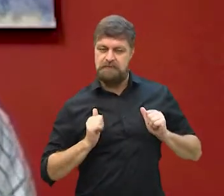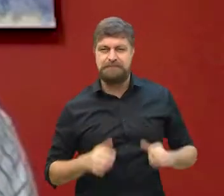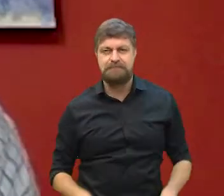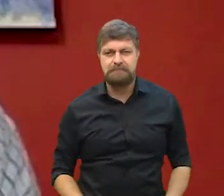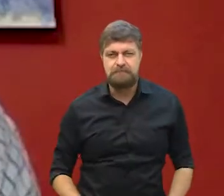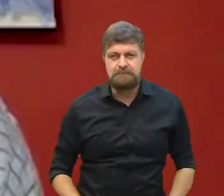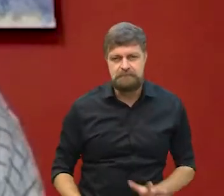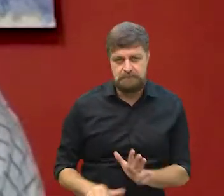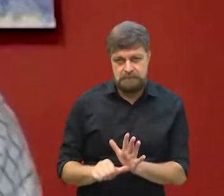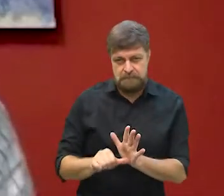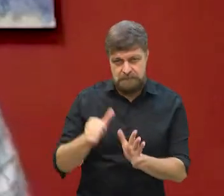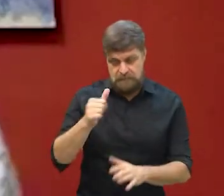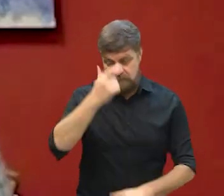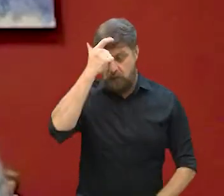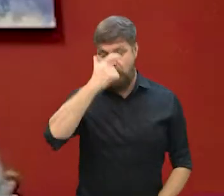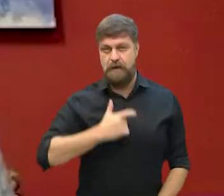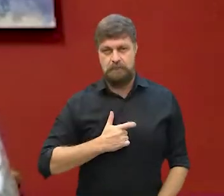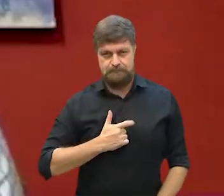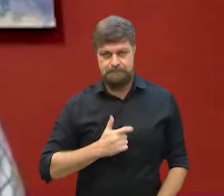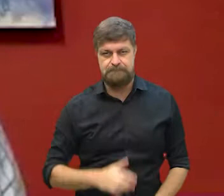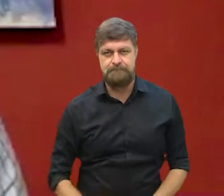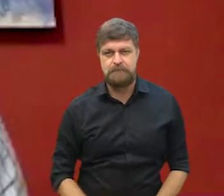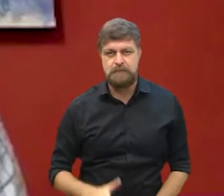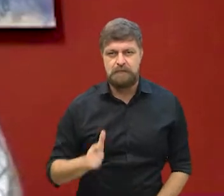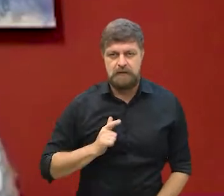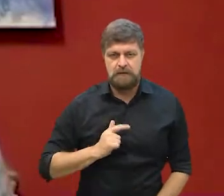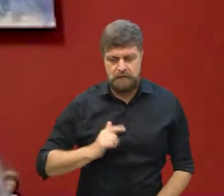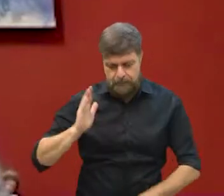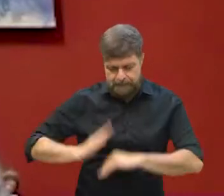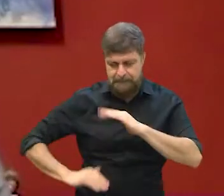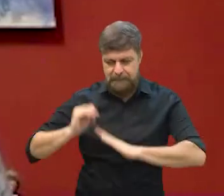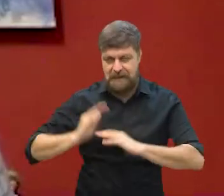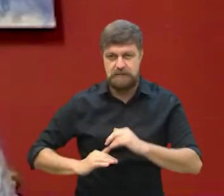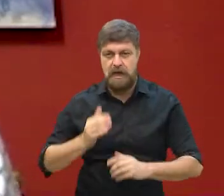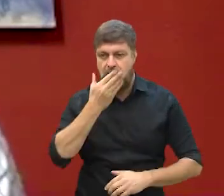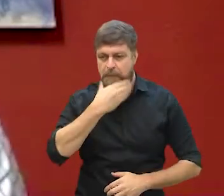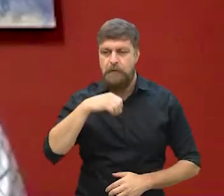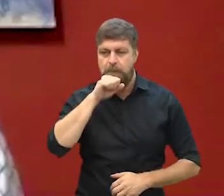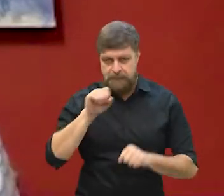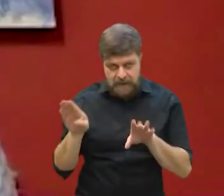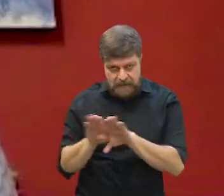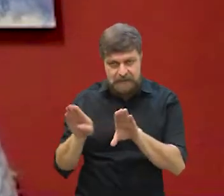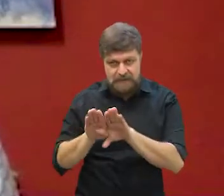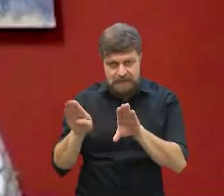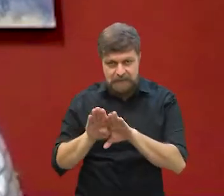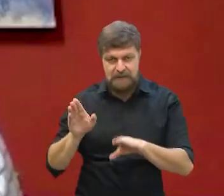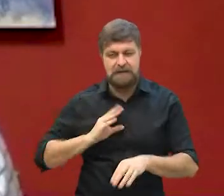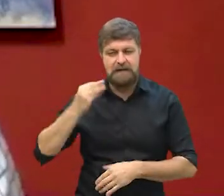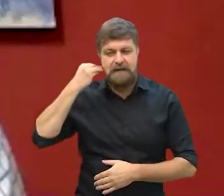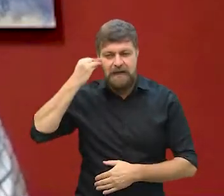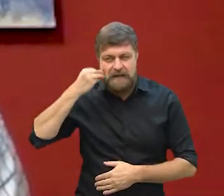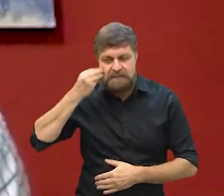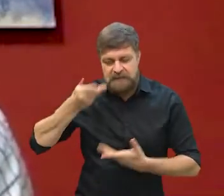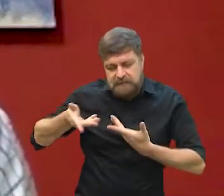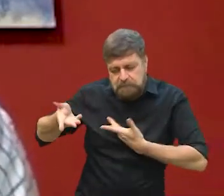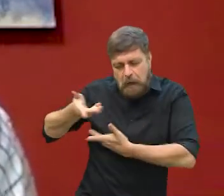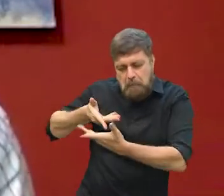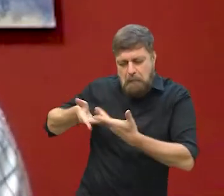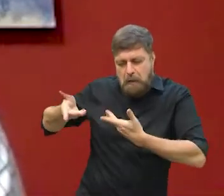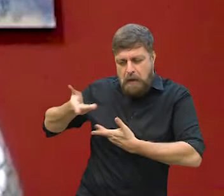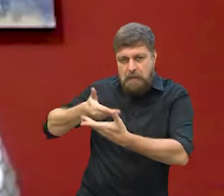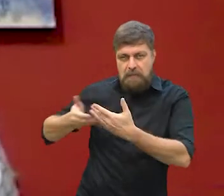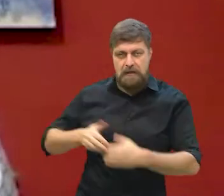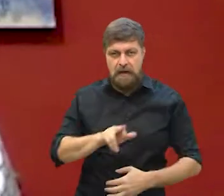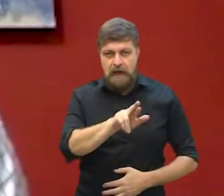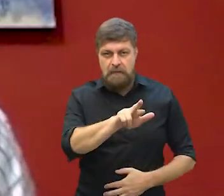Mirna, primeiramente fui eu, né? A gente colocou a mão na massa, meu pai e minha mãe também, dando aquela experiência para a gente.